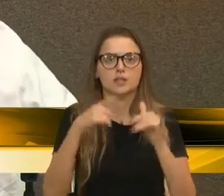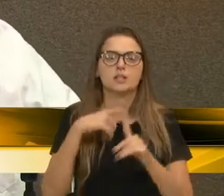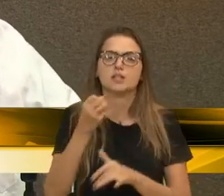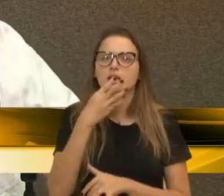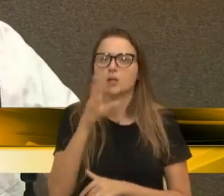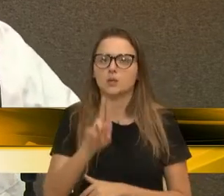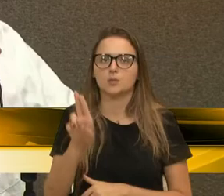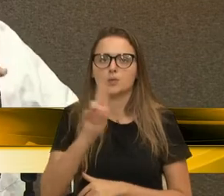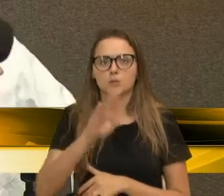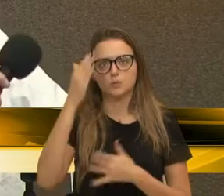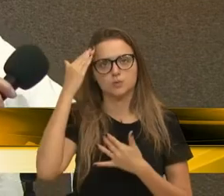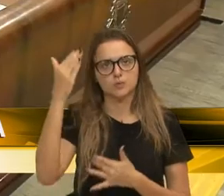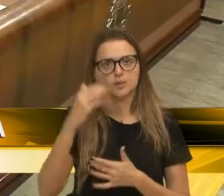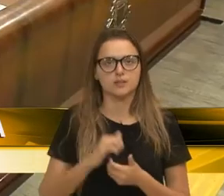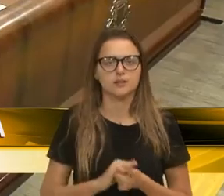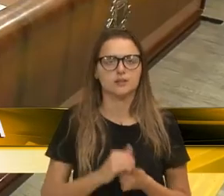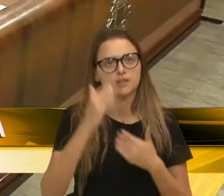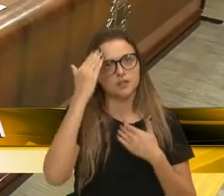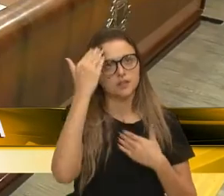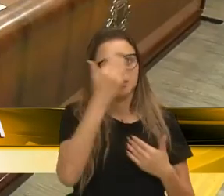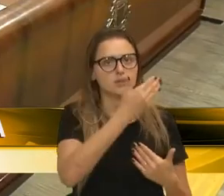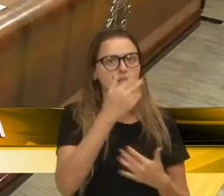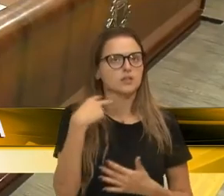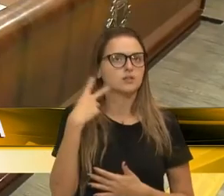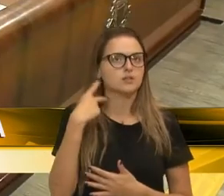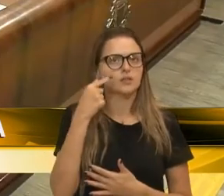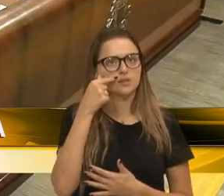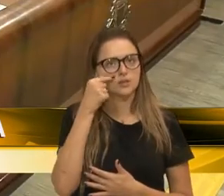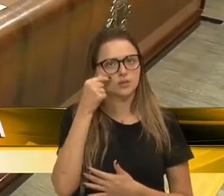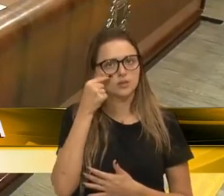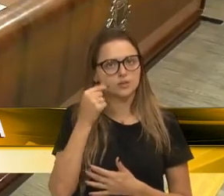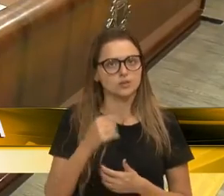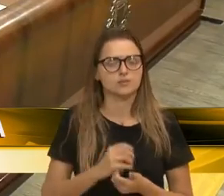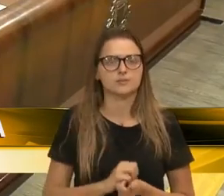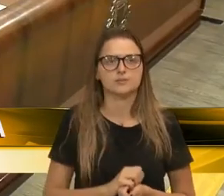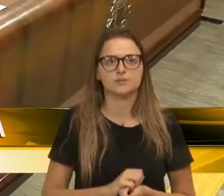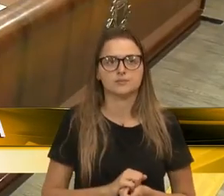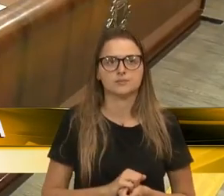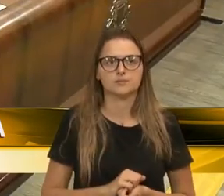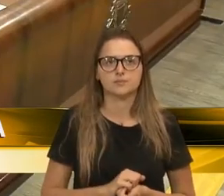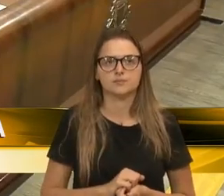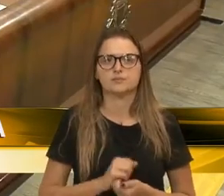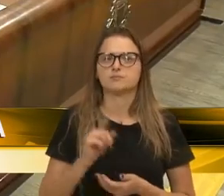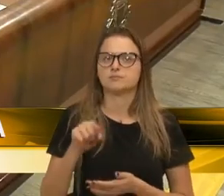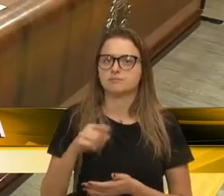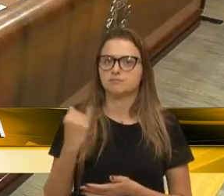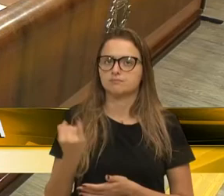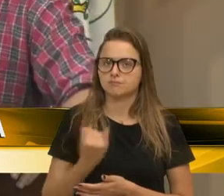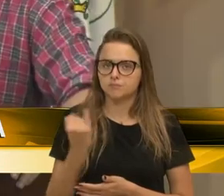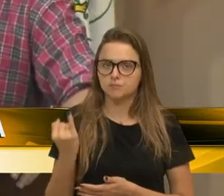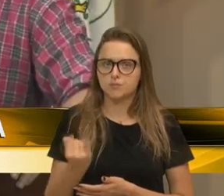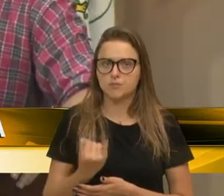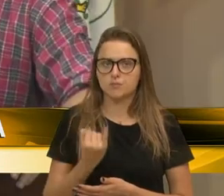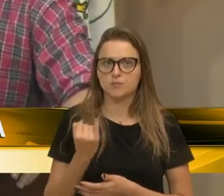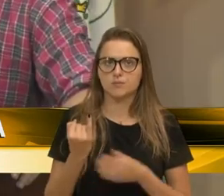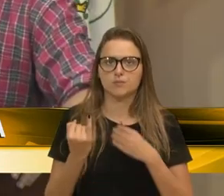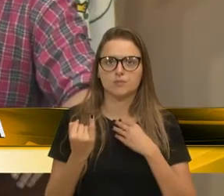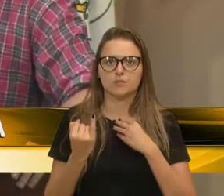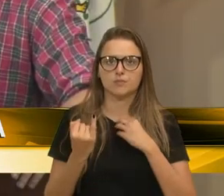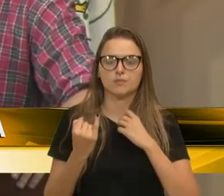utilizado. Obrigado, vereador. Obrigado, vereador Frisso. É importante essa questão do...